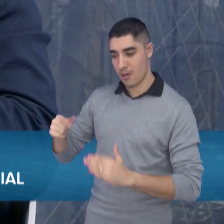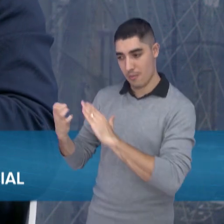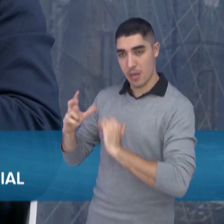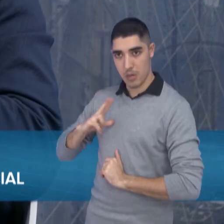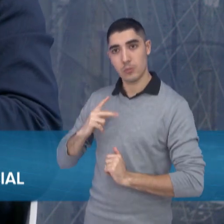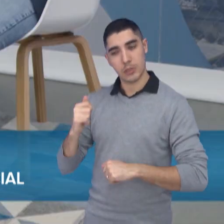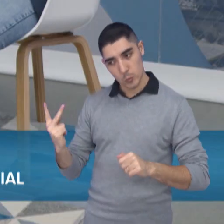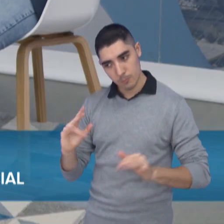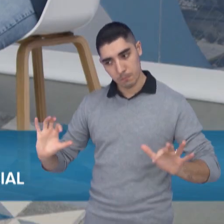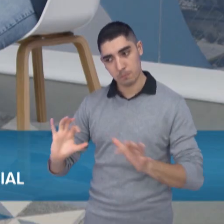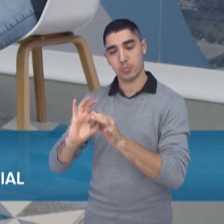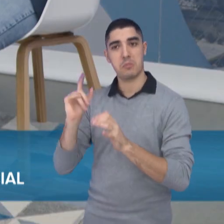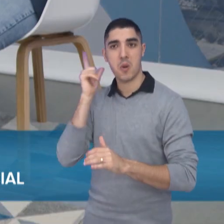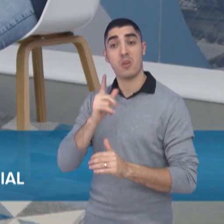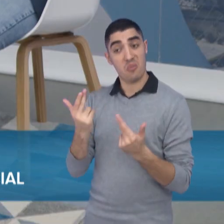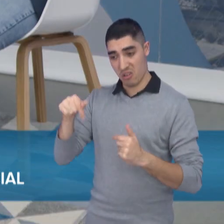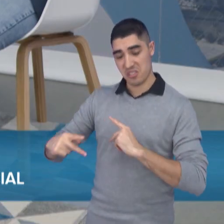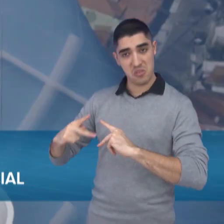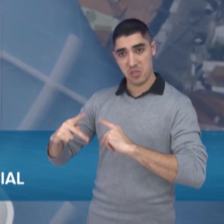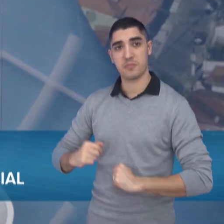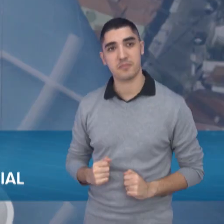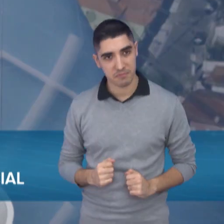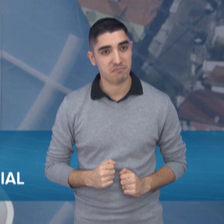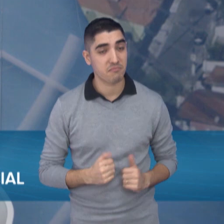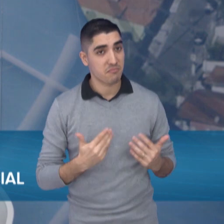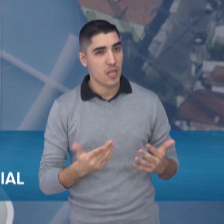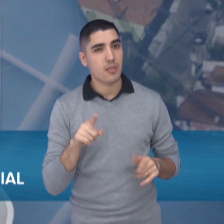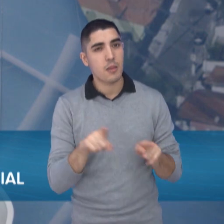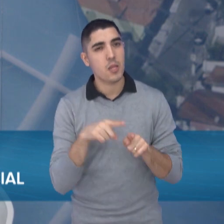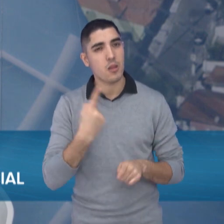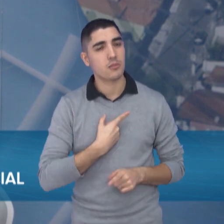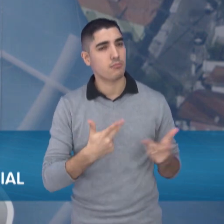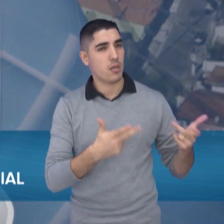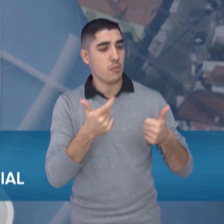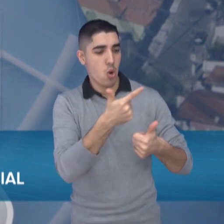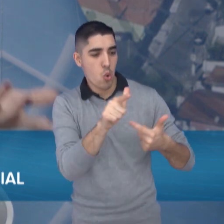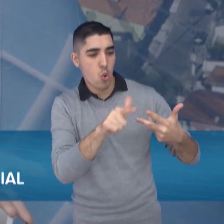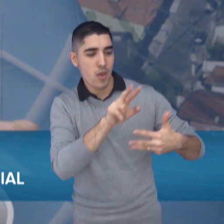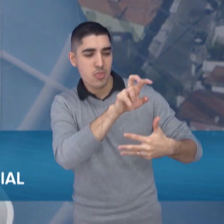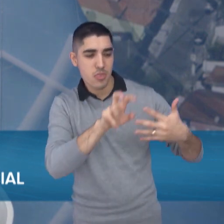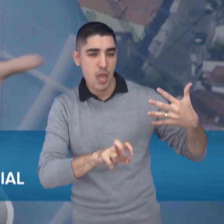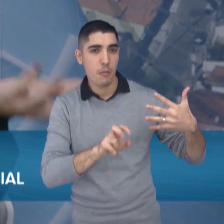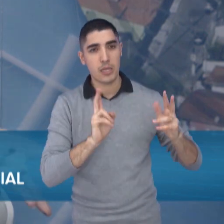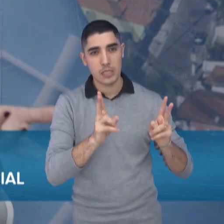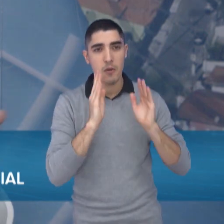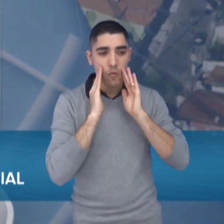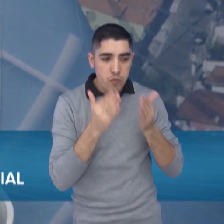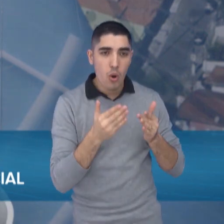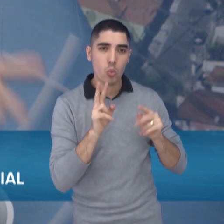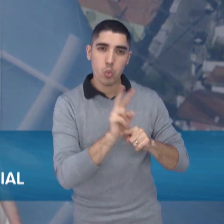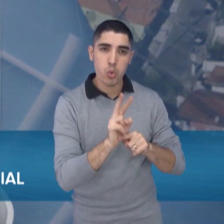aqui. E aí a gente vê outros temas diretamente relacionados com uma questão social também, dessa